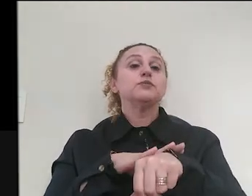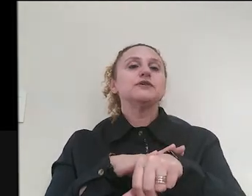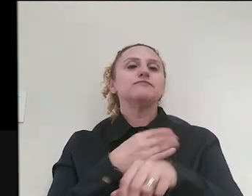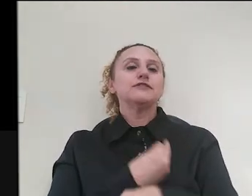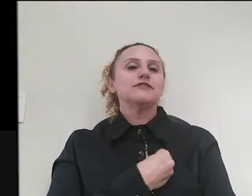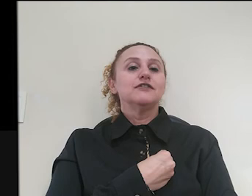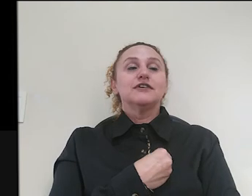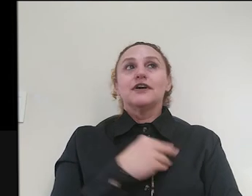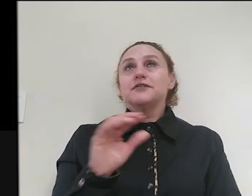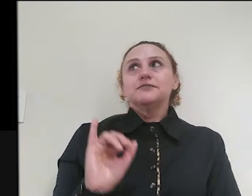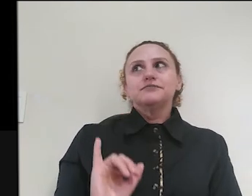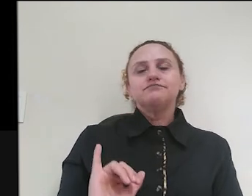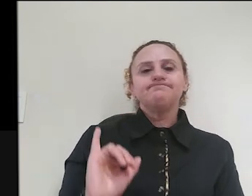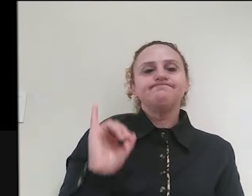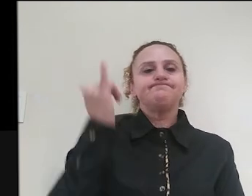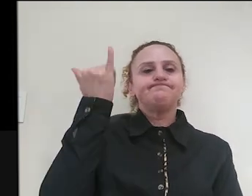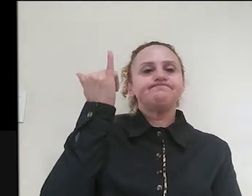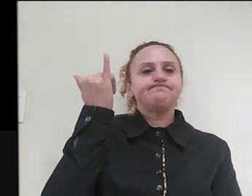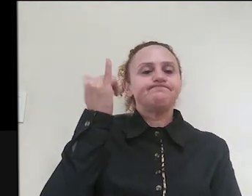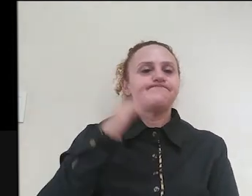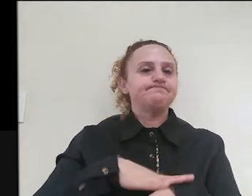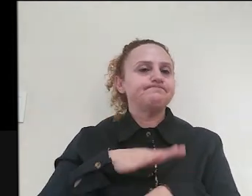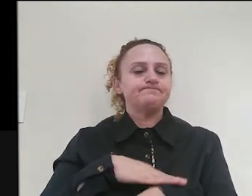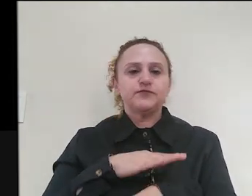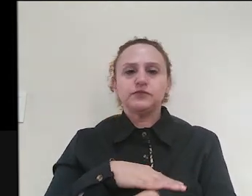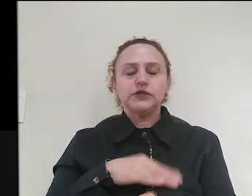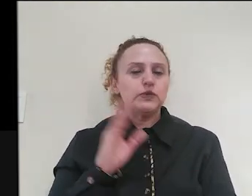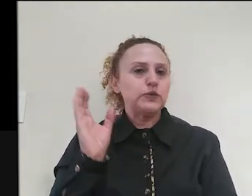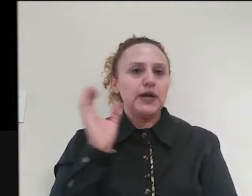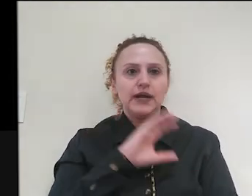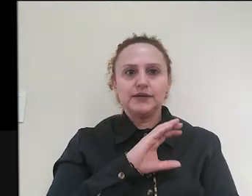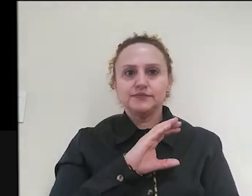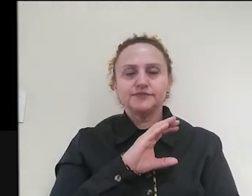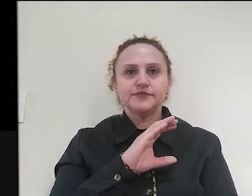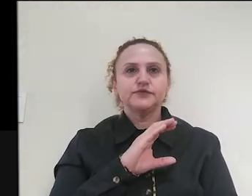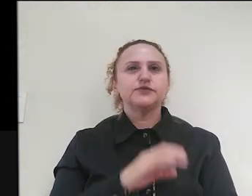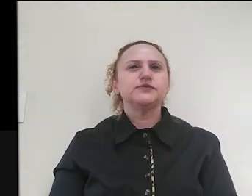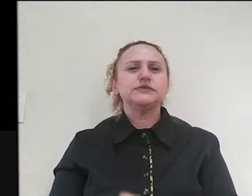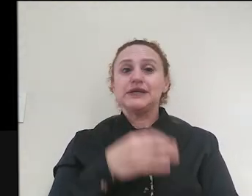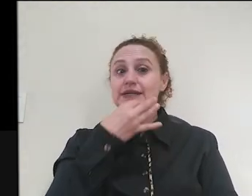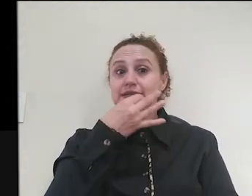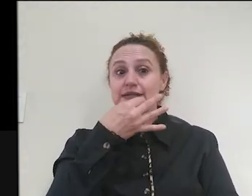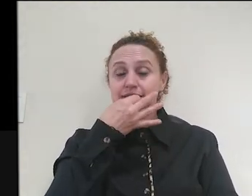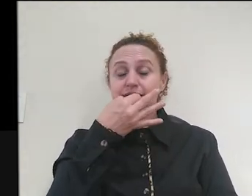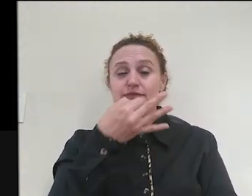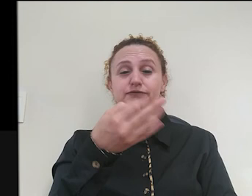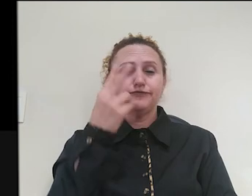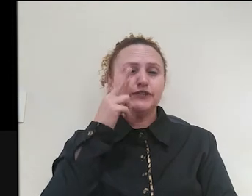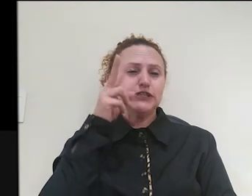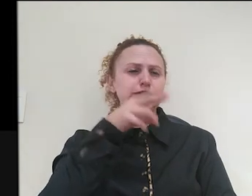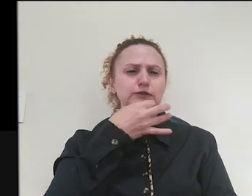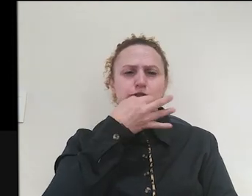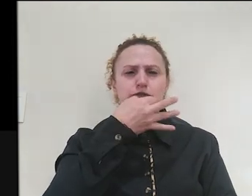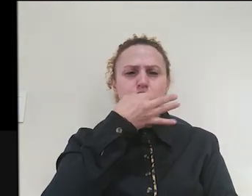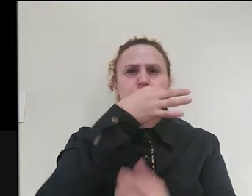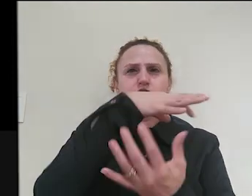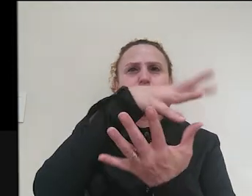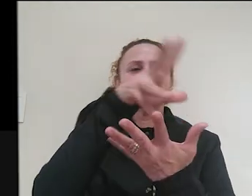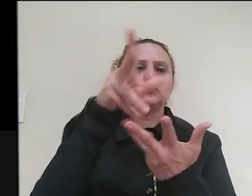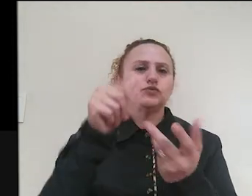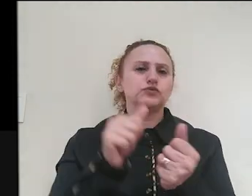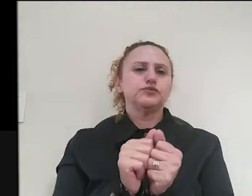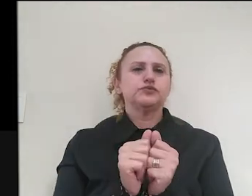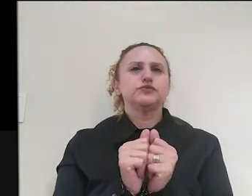ele escape, a concepção heraclítica do mundo, a arte como objeto de arte e a estetização do